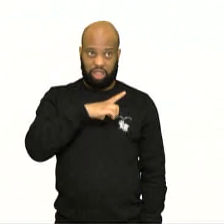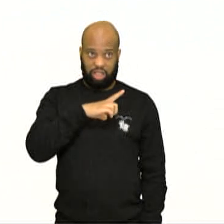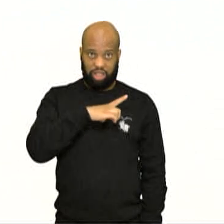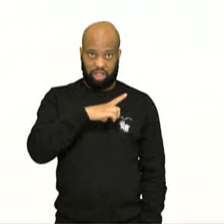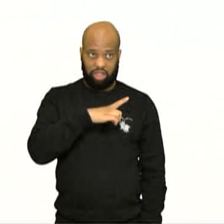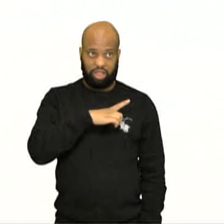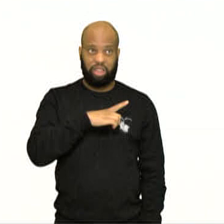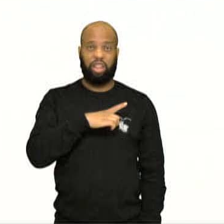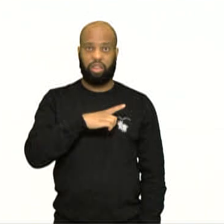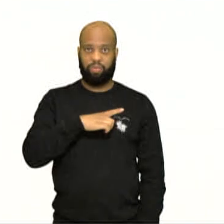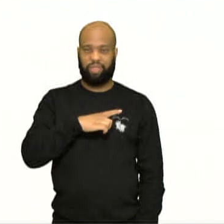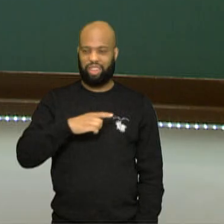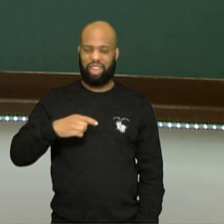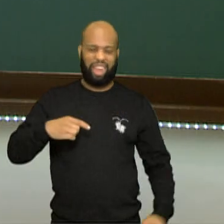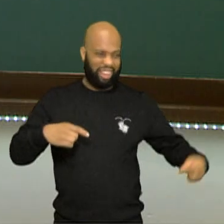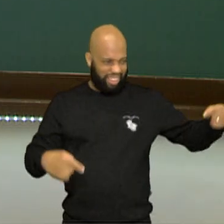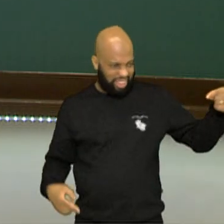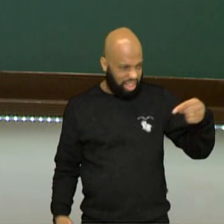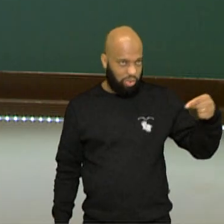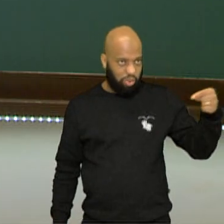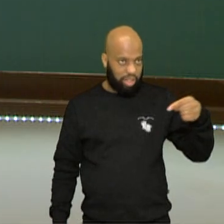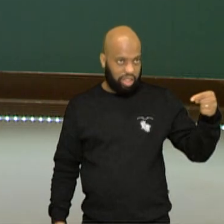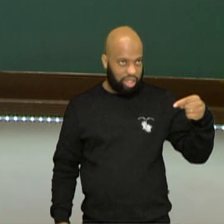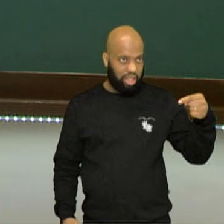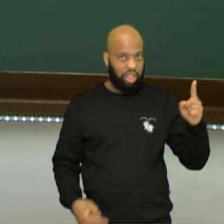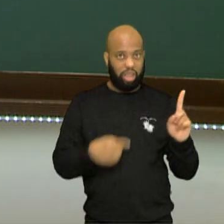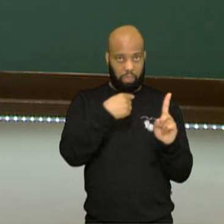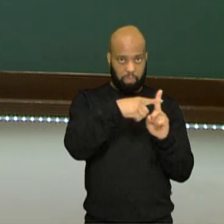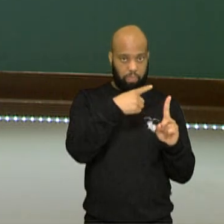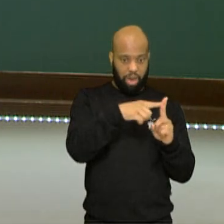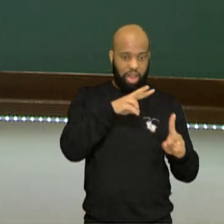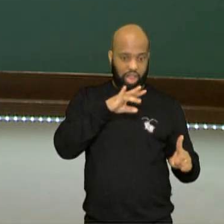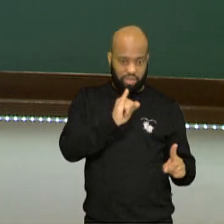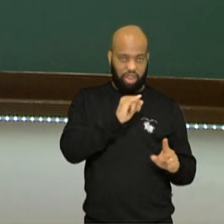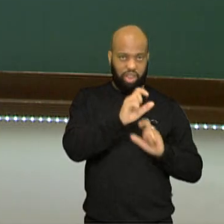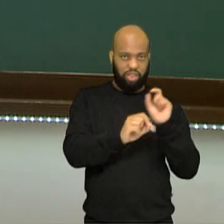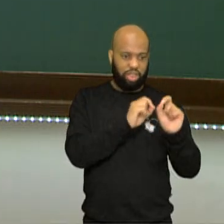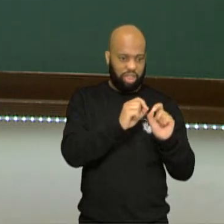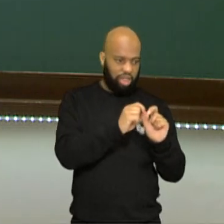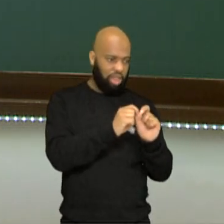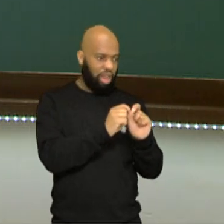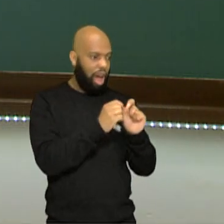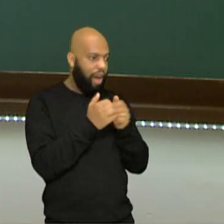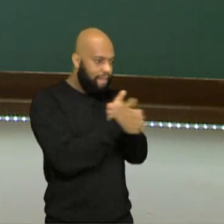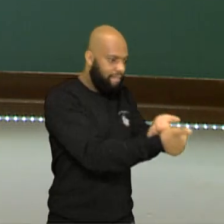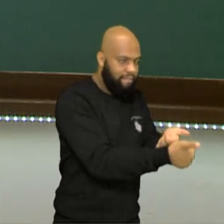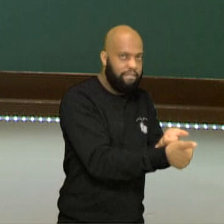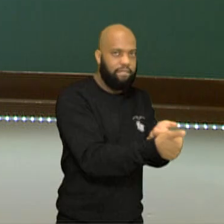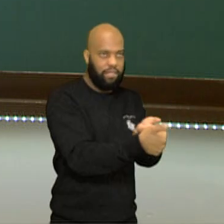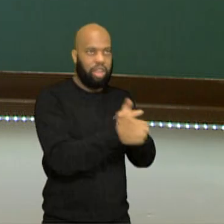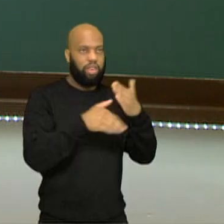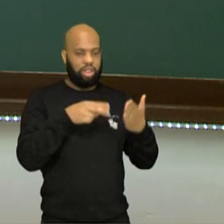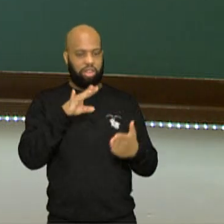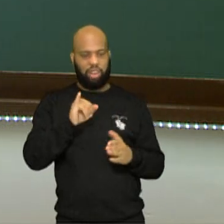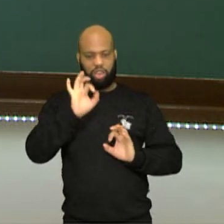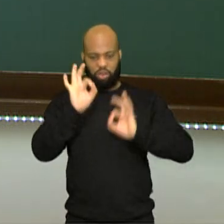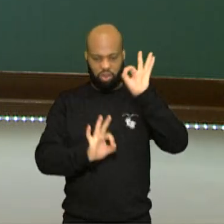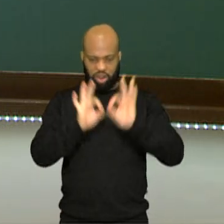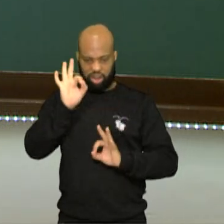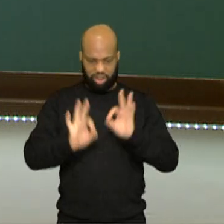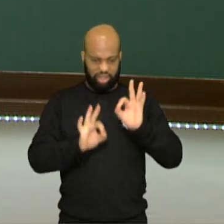positivas repelidas. Então você tem aqui essa linha realmente orientada nas linhas do campo